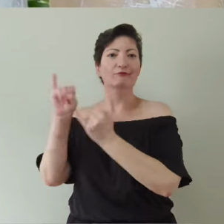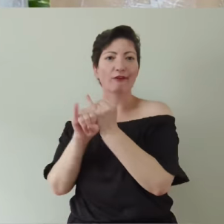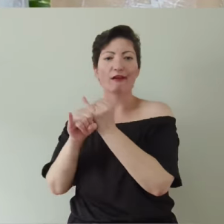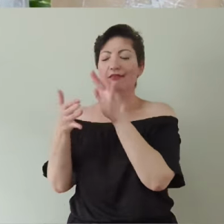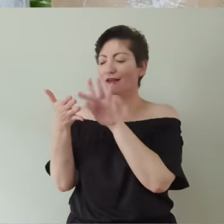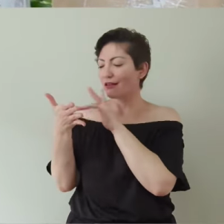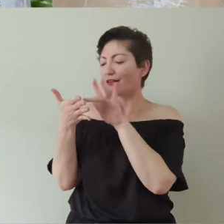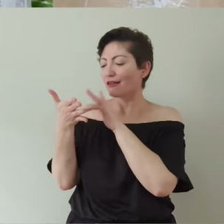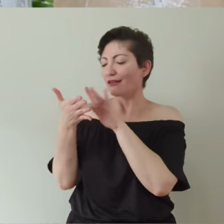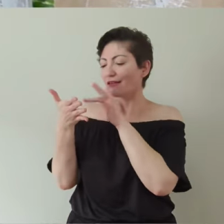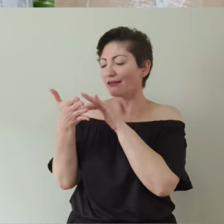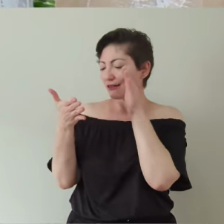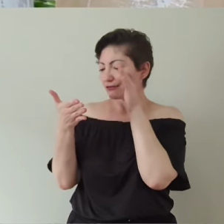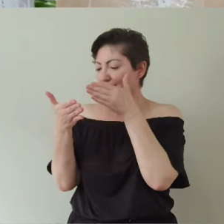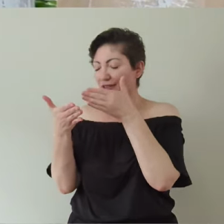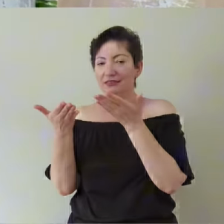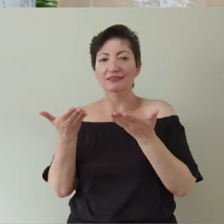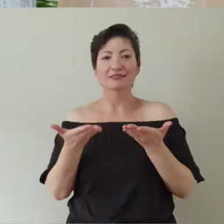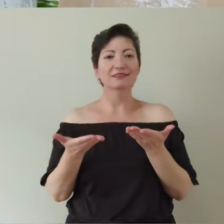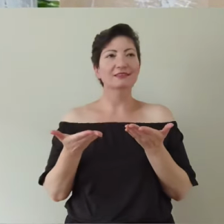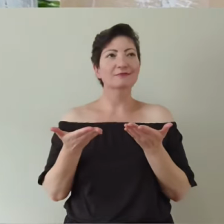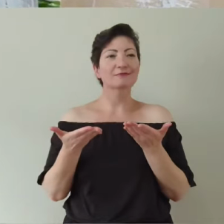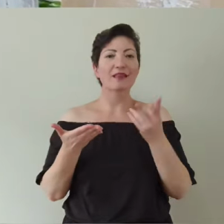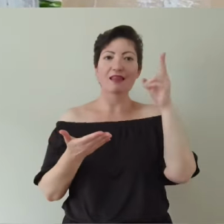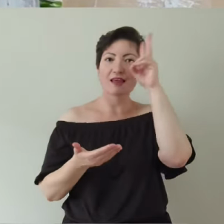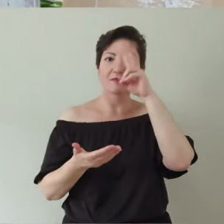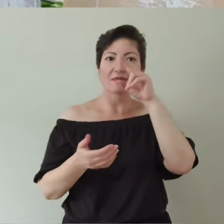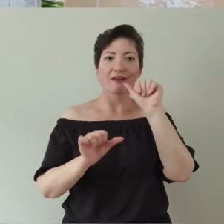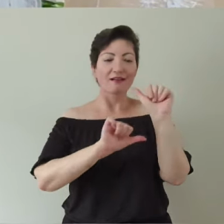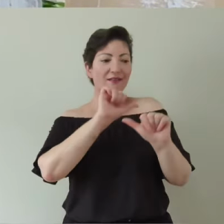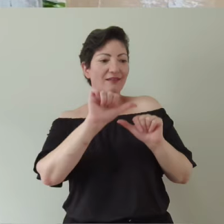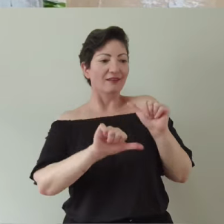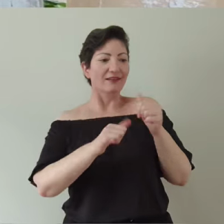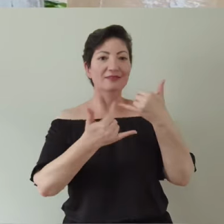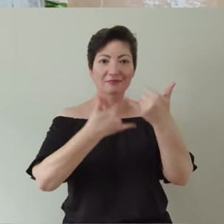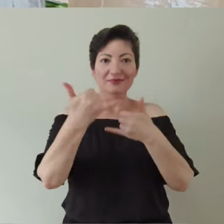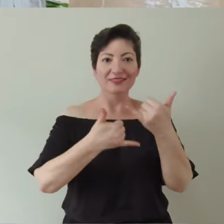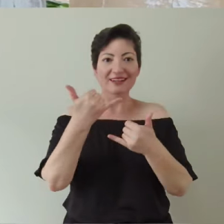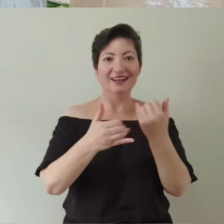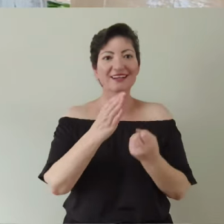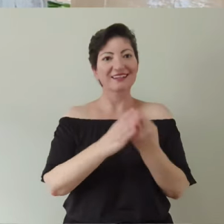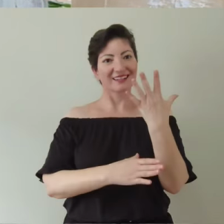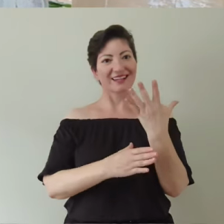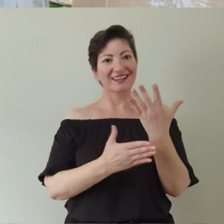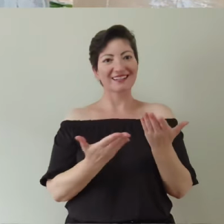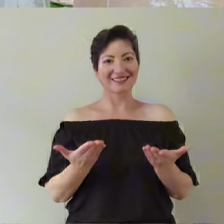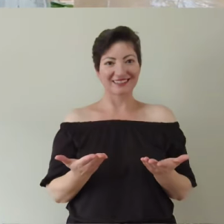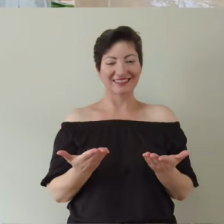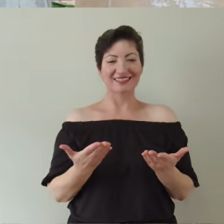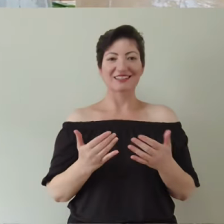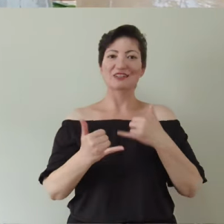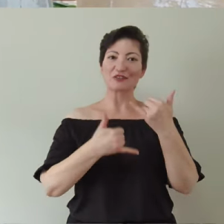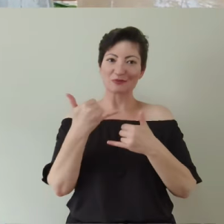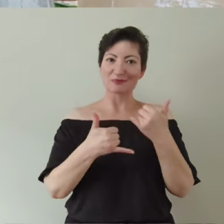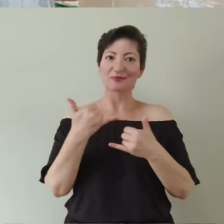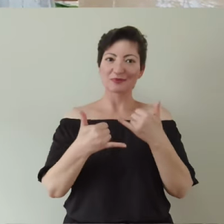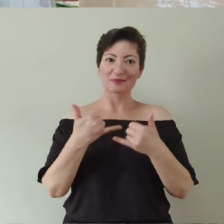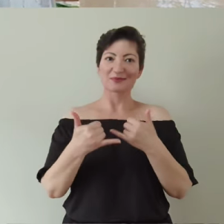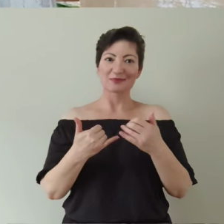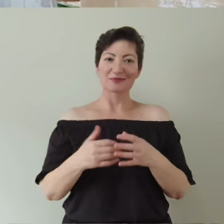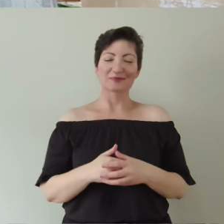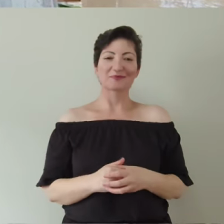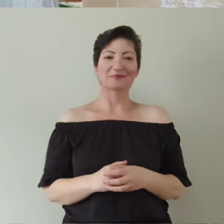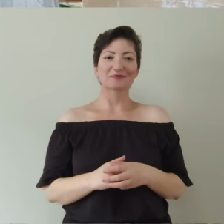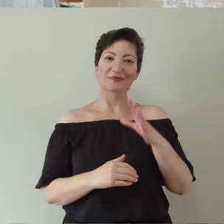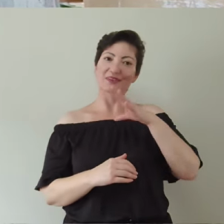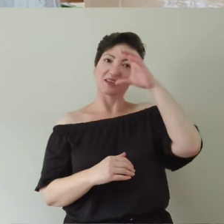eles voltassem e ressignificassem essa coisa de brincar, né, de criar com os brinquedos.